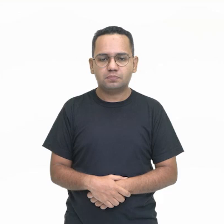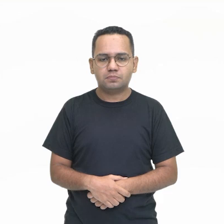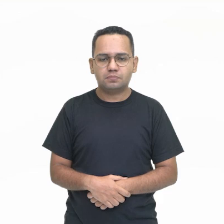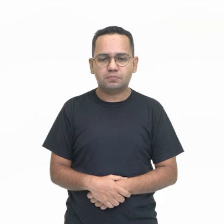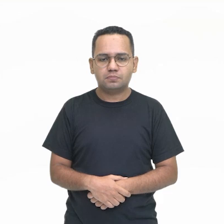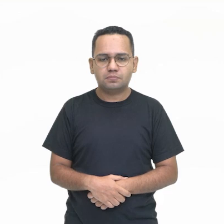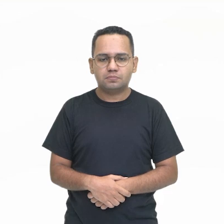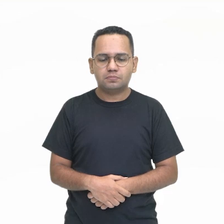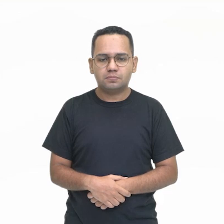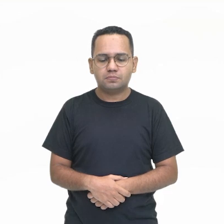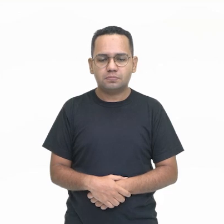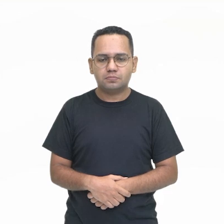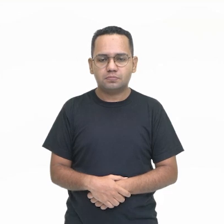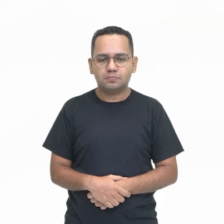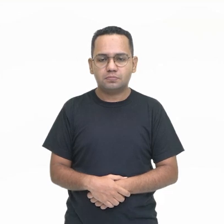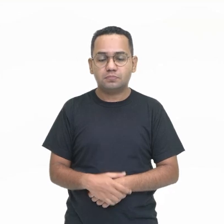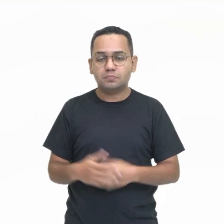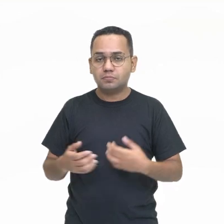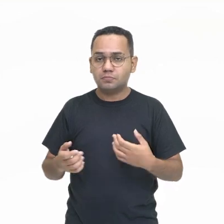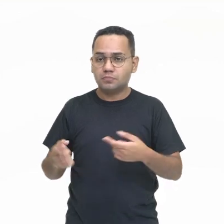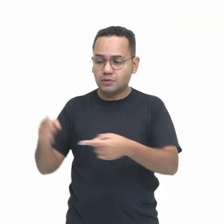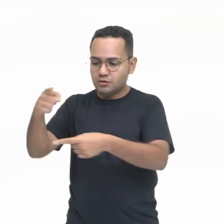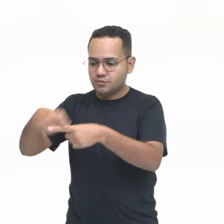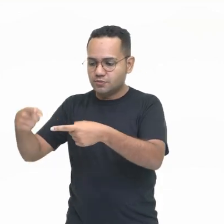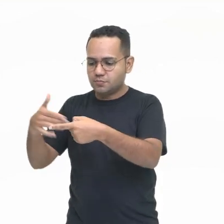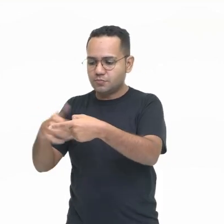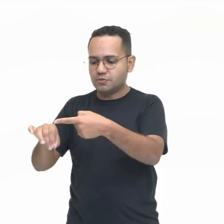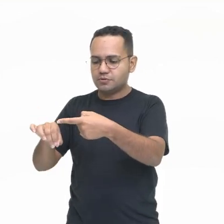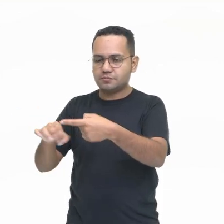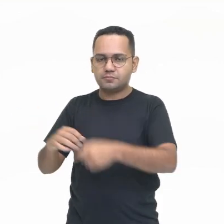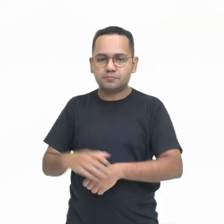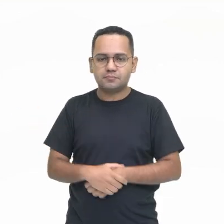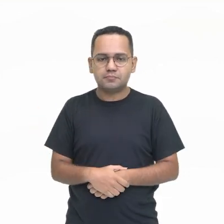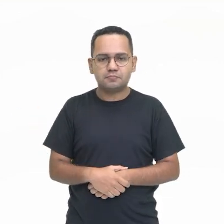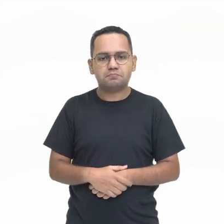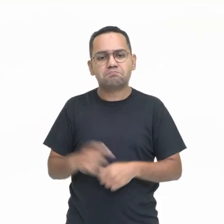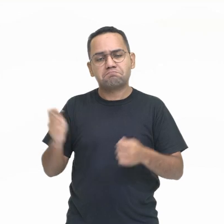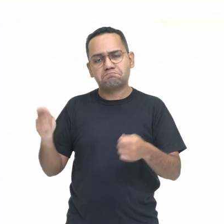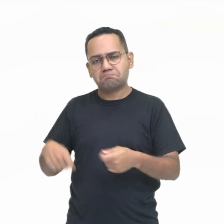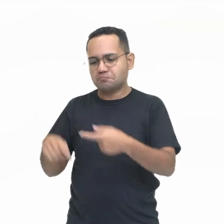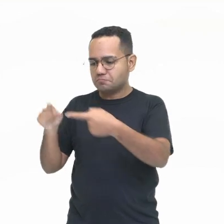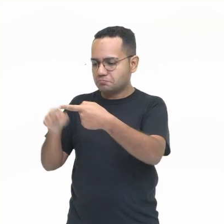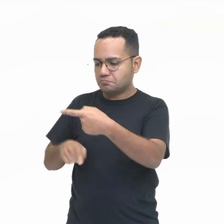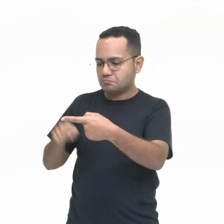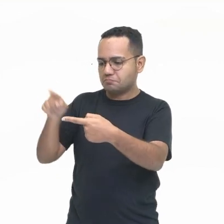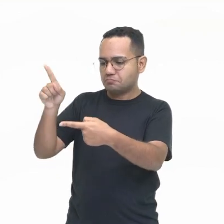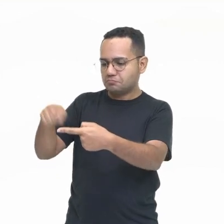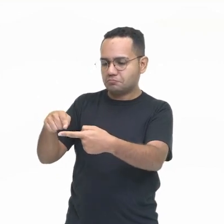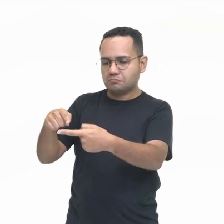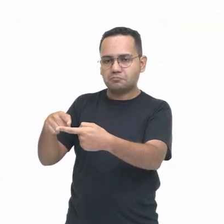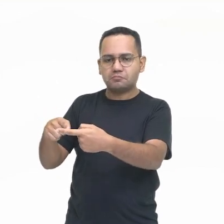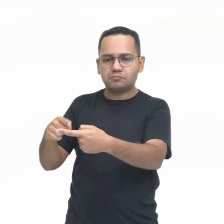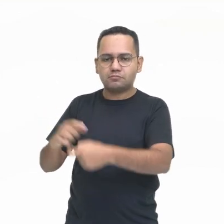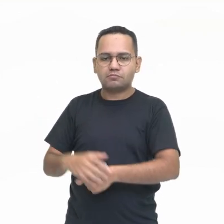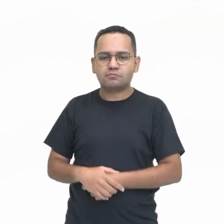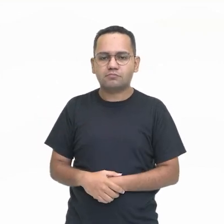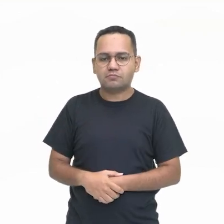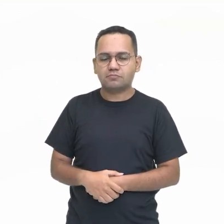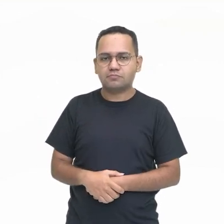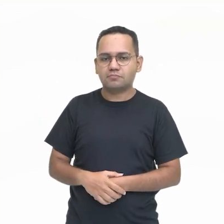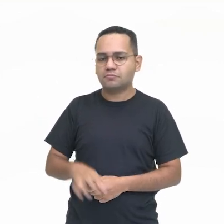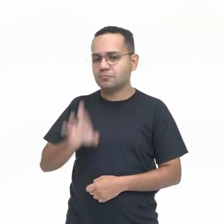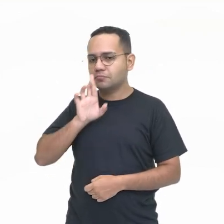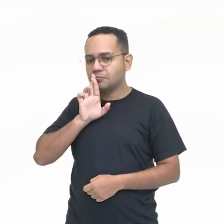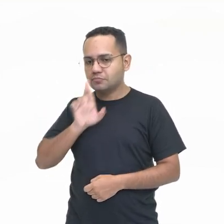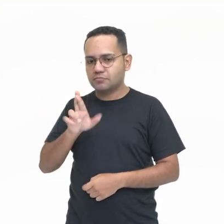disso, tem que 100 dividido por 10. E aí, pode simplificar esse zero com esse, para facilitar o cálculo, e 10